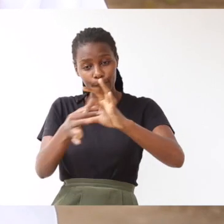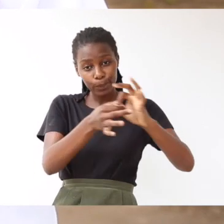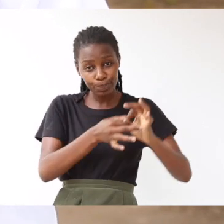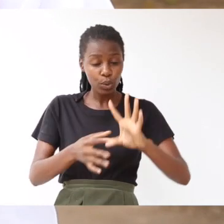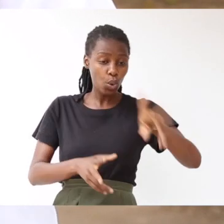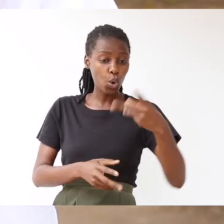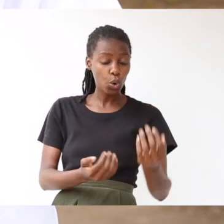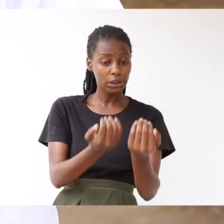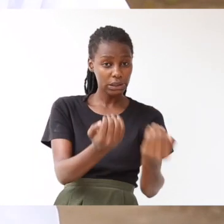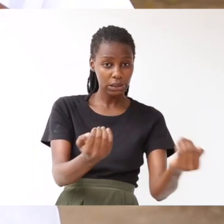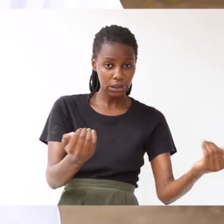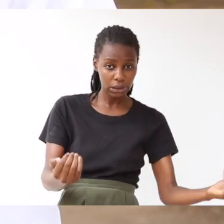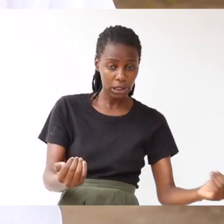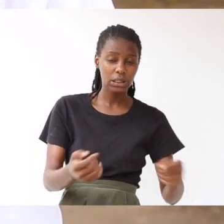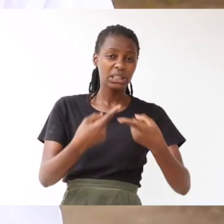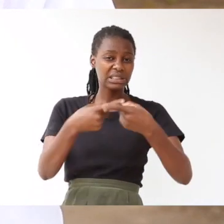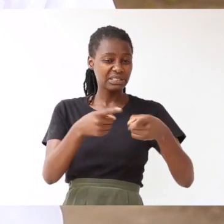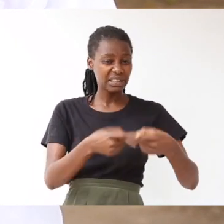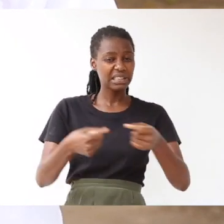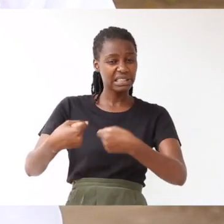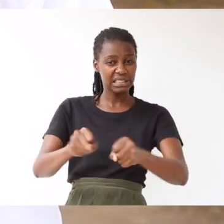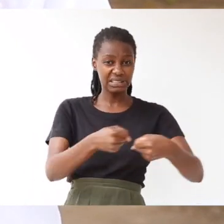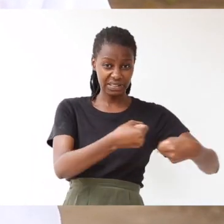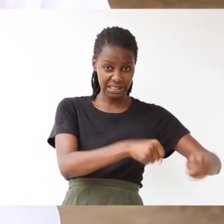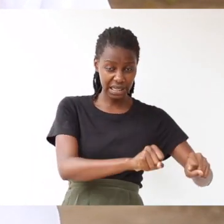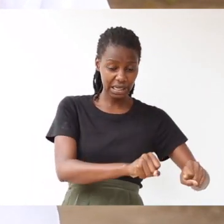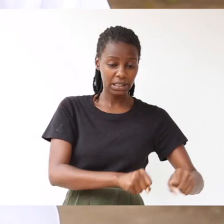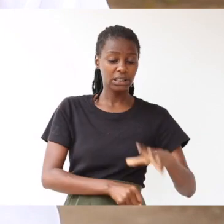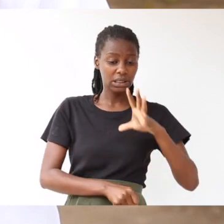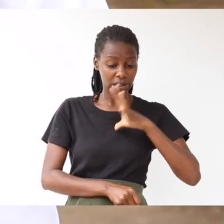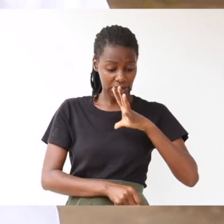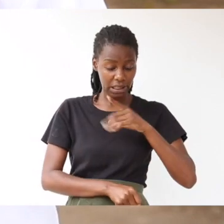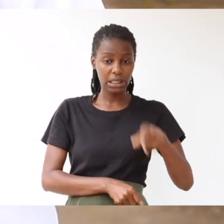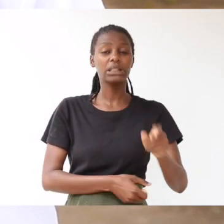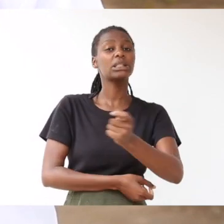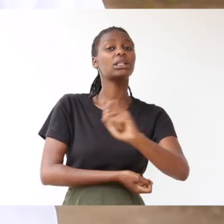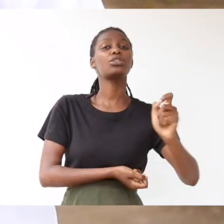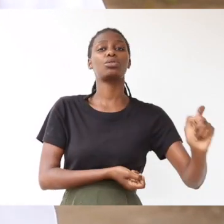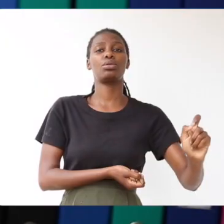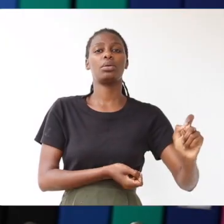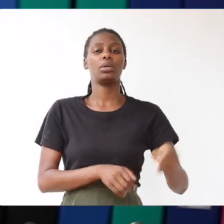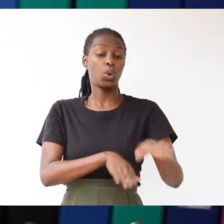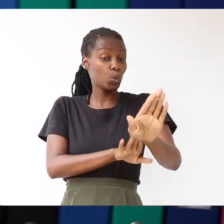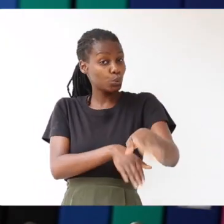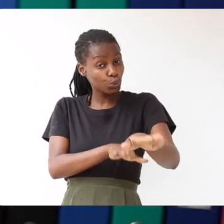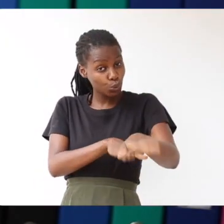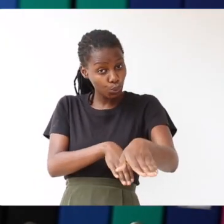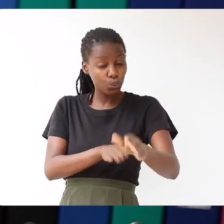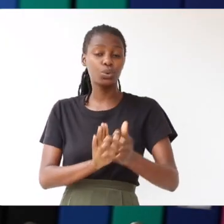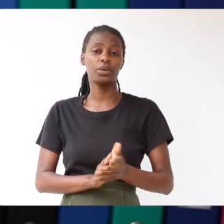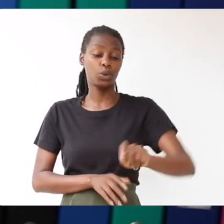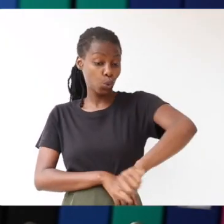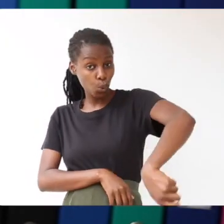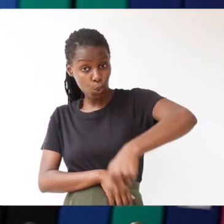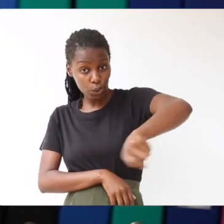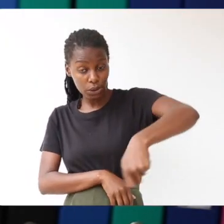outras crianças através de várias atividades que são realizadas na escola. A costura,